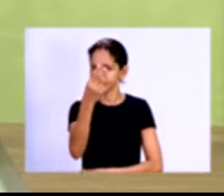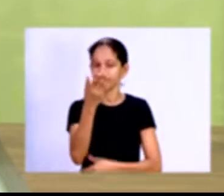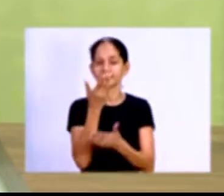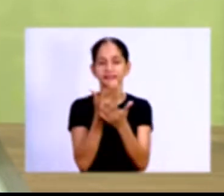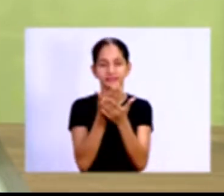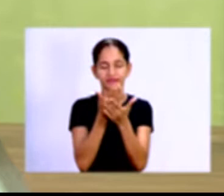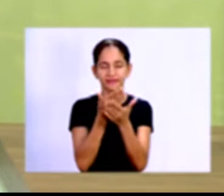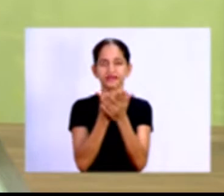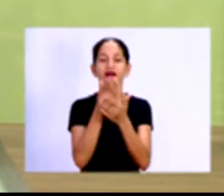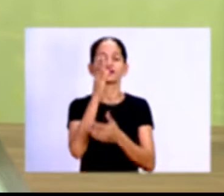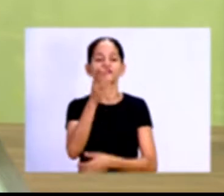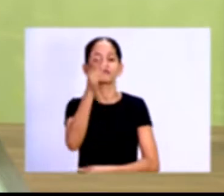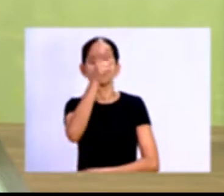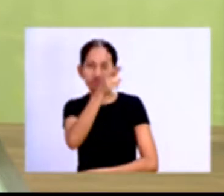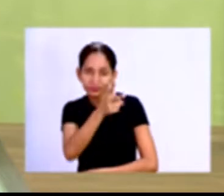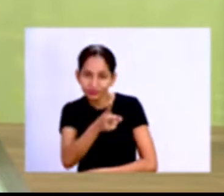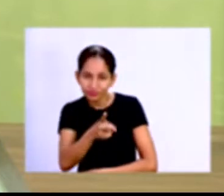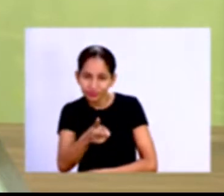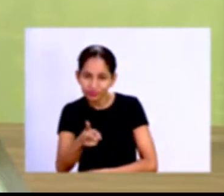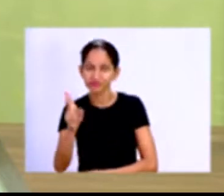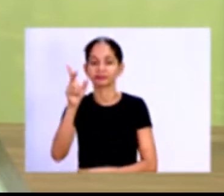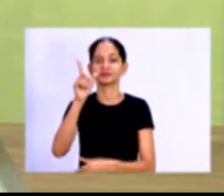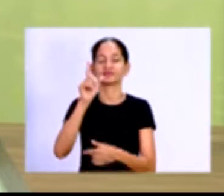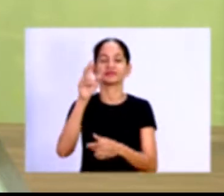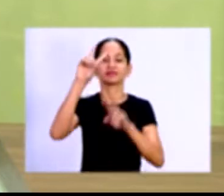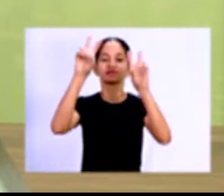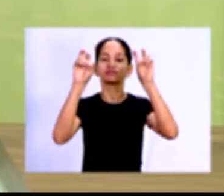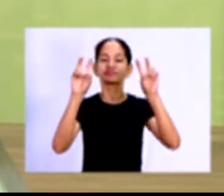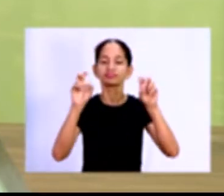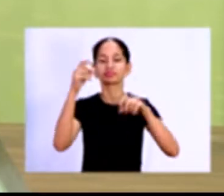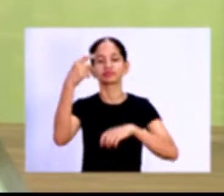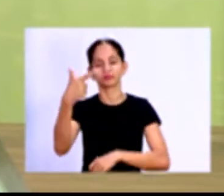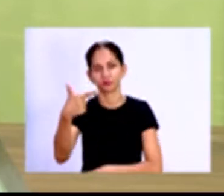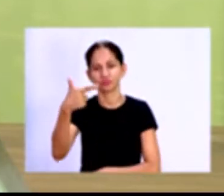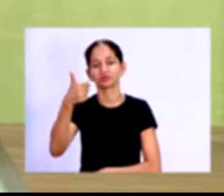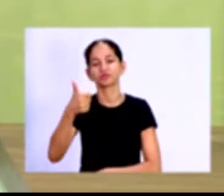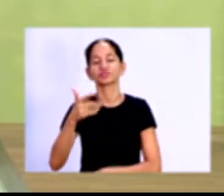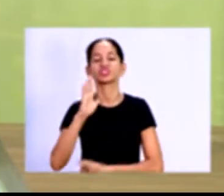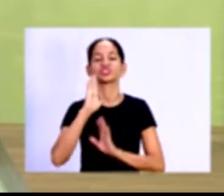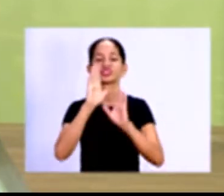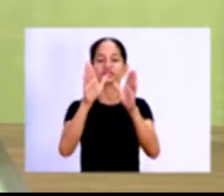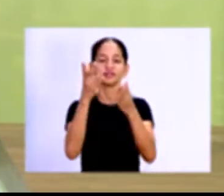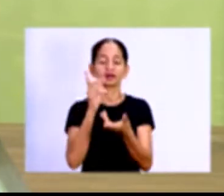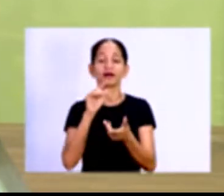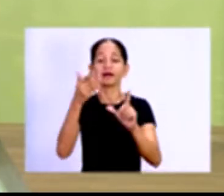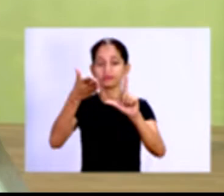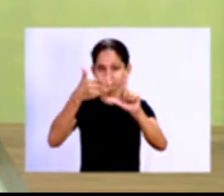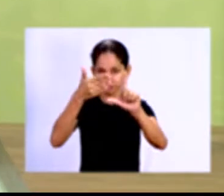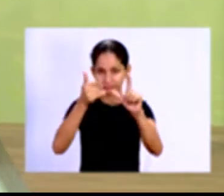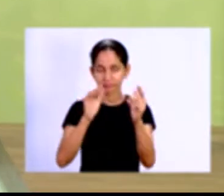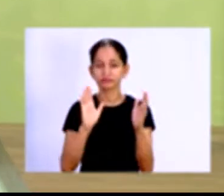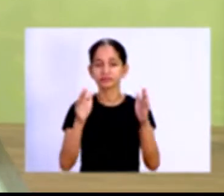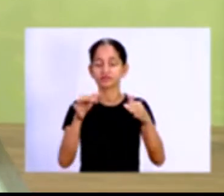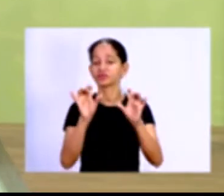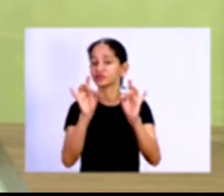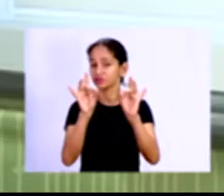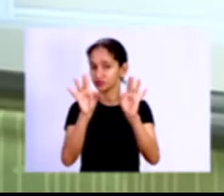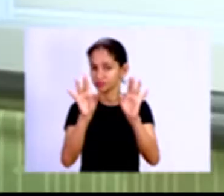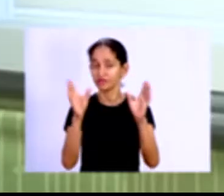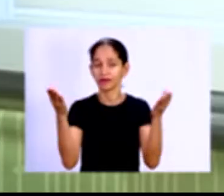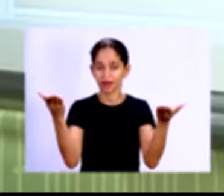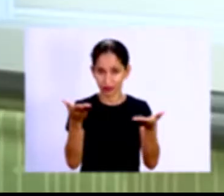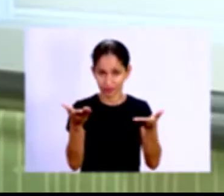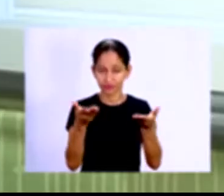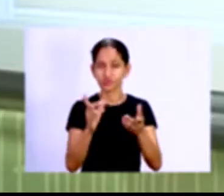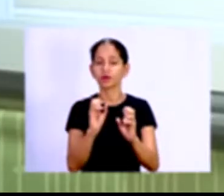gente já trabalhou 2 semanas, e semana passada nós trabalhamos com outra temática voltada para a ambientação em EAD. Isso, agora nós vamos ver